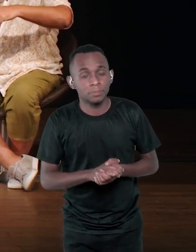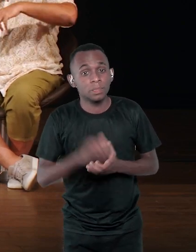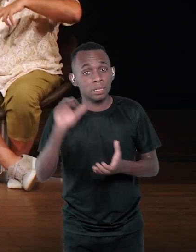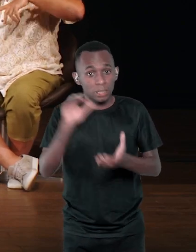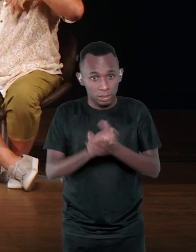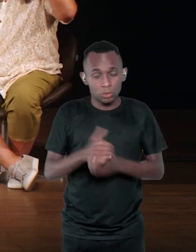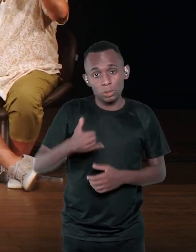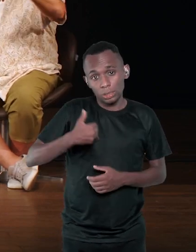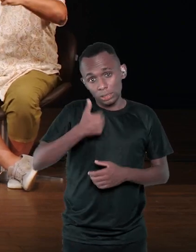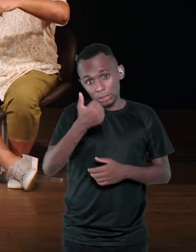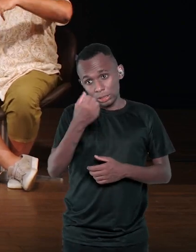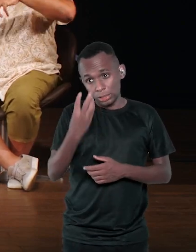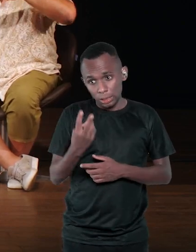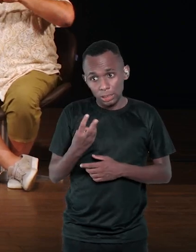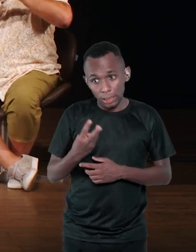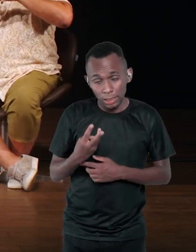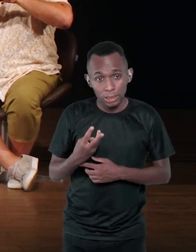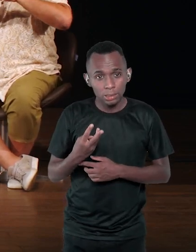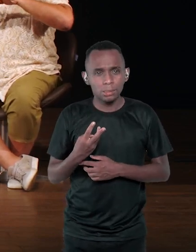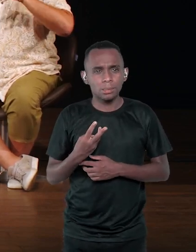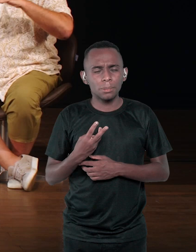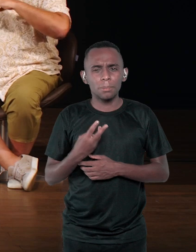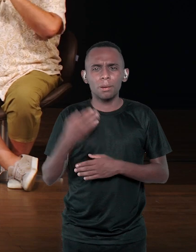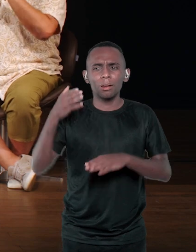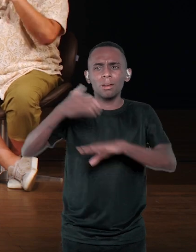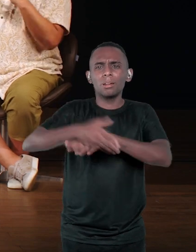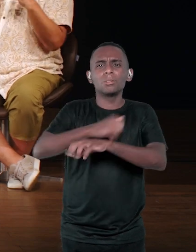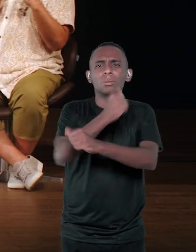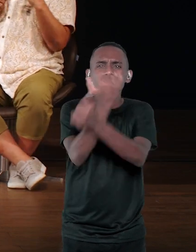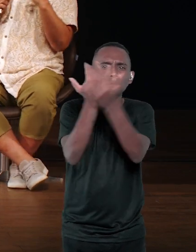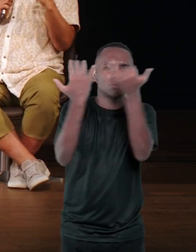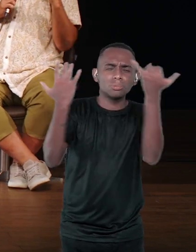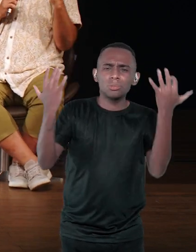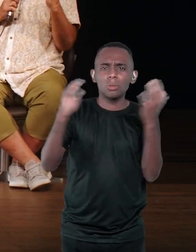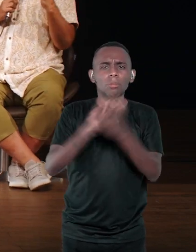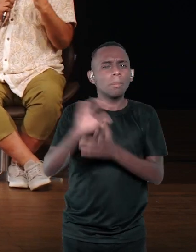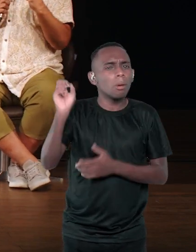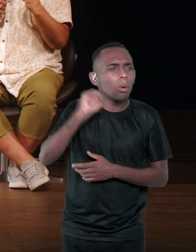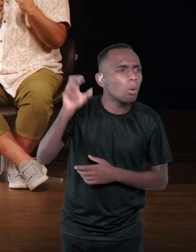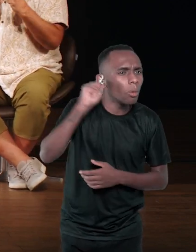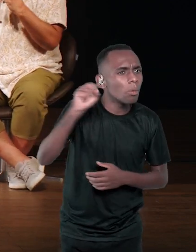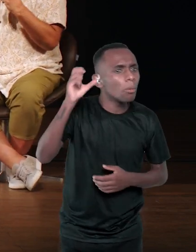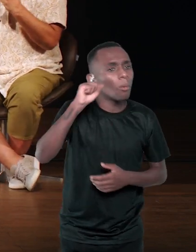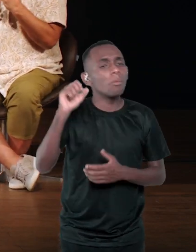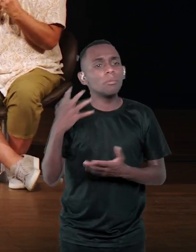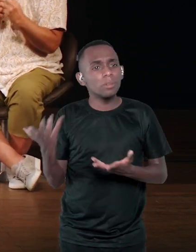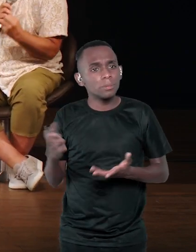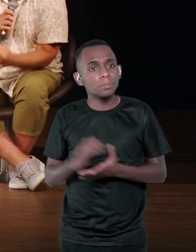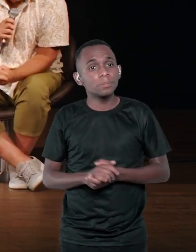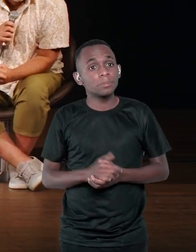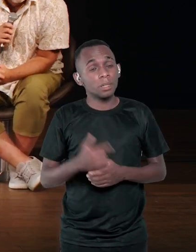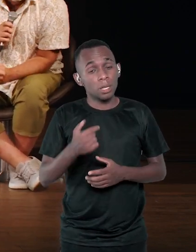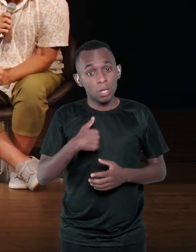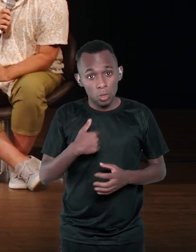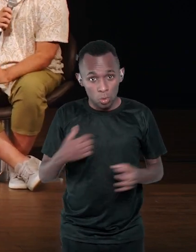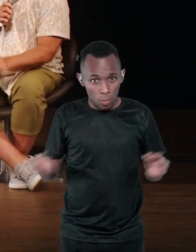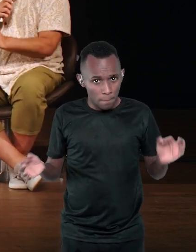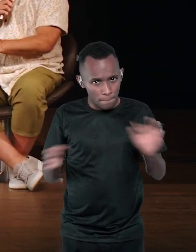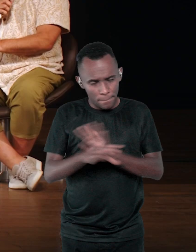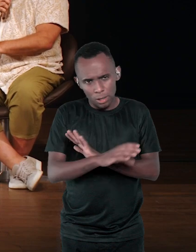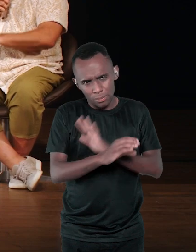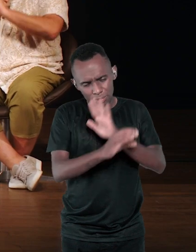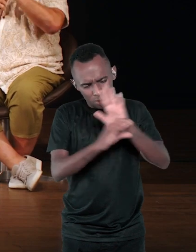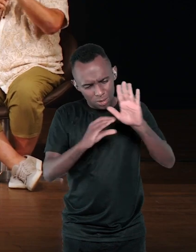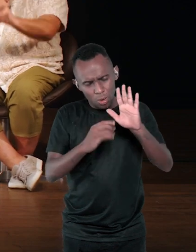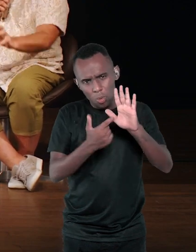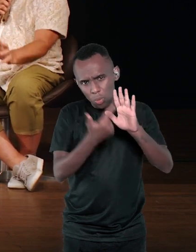13 anos, porque ela entrou no mato para ouvir um louva-a-Deus zumbindo. E isso tudo era assim, eu precisava terminar essa história. E eu termino, eu não vou ler o último parágrafo,